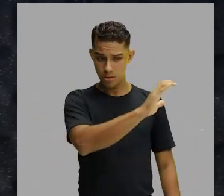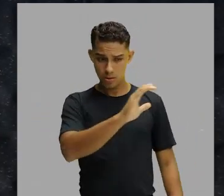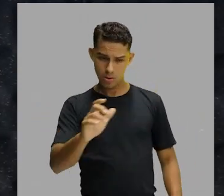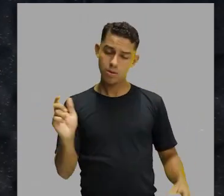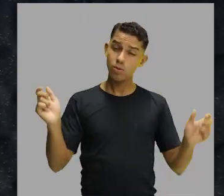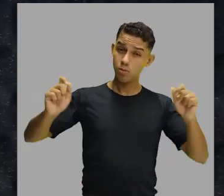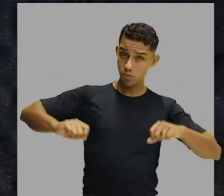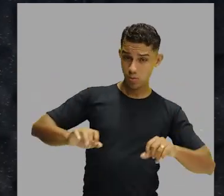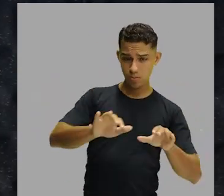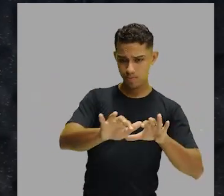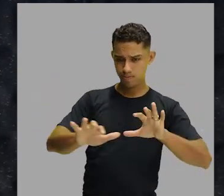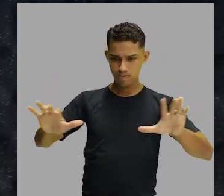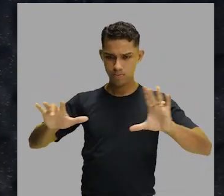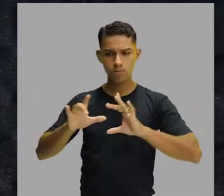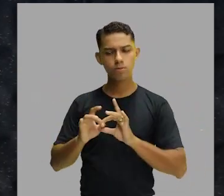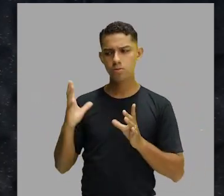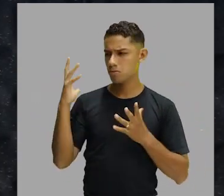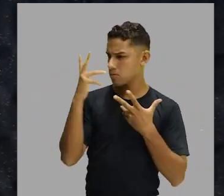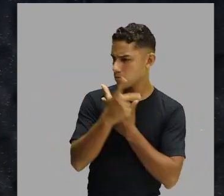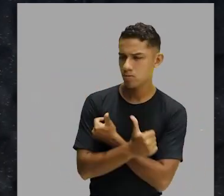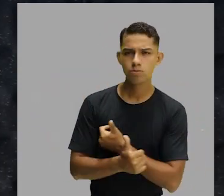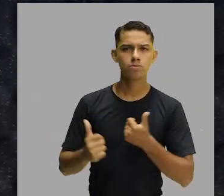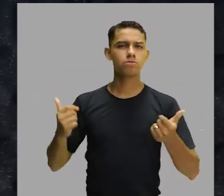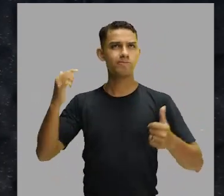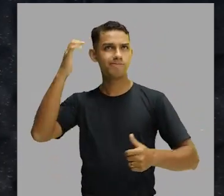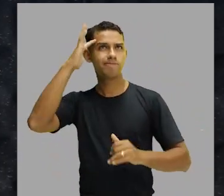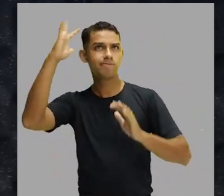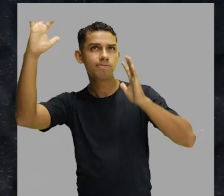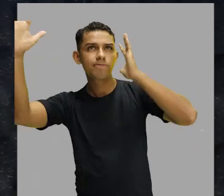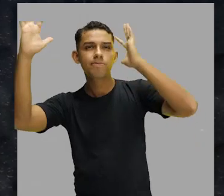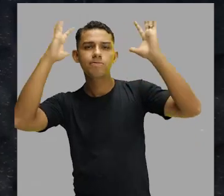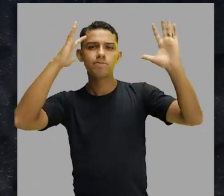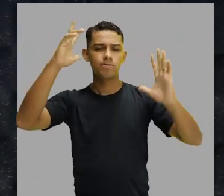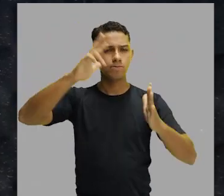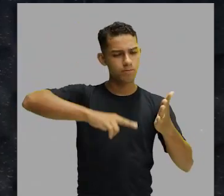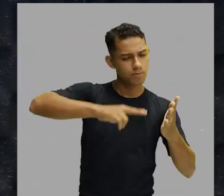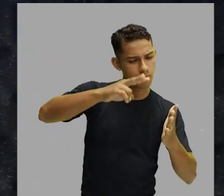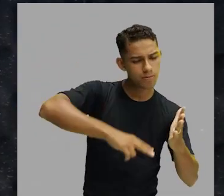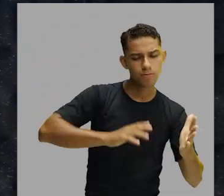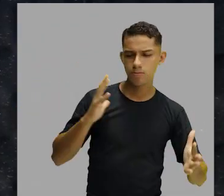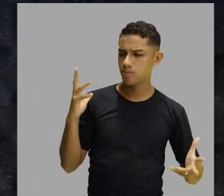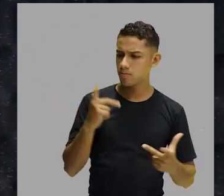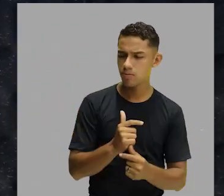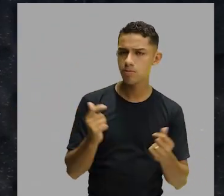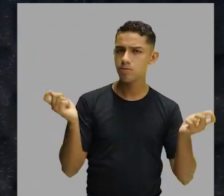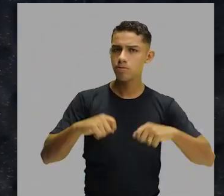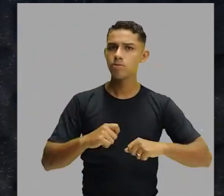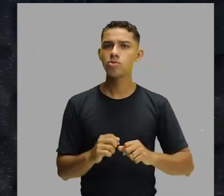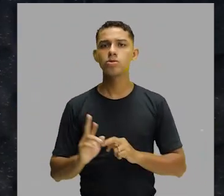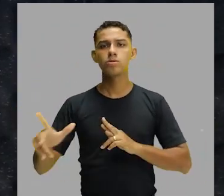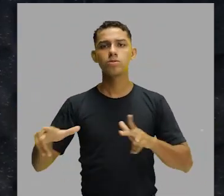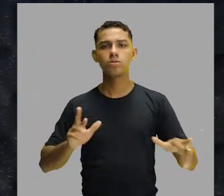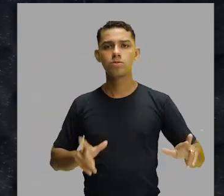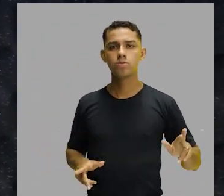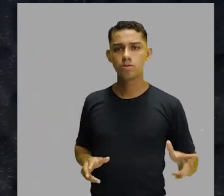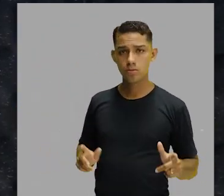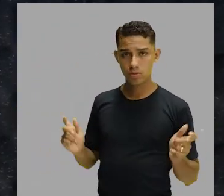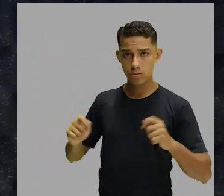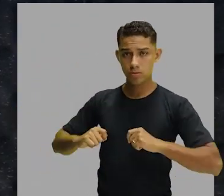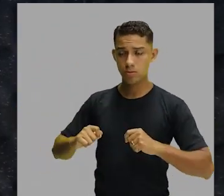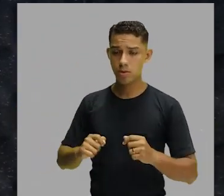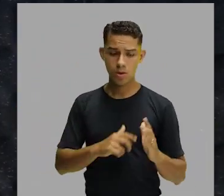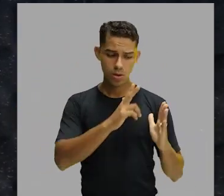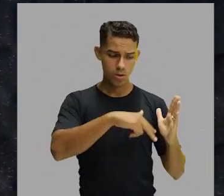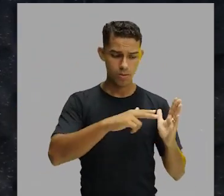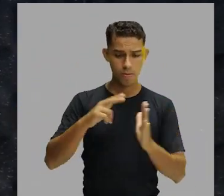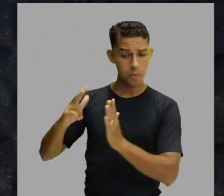poderia ser lido, ser meditado, sob um ponto de vista diferente. Vale lembrar também,